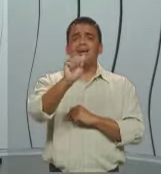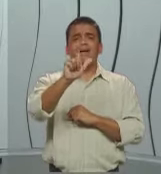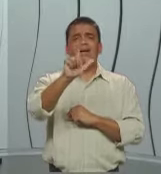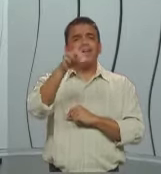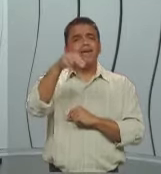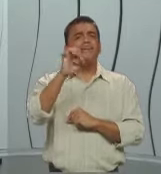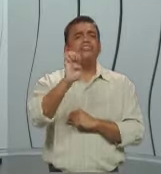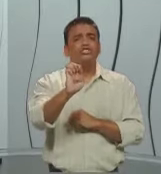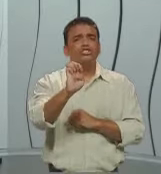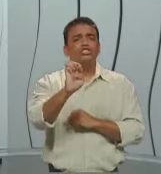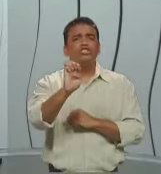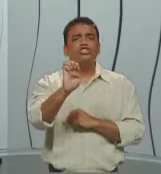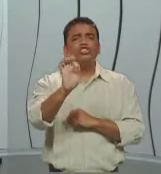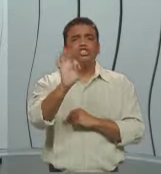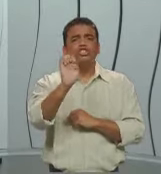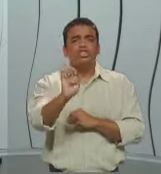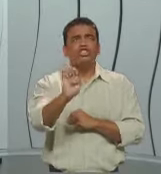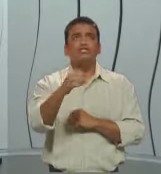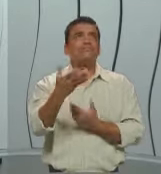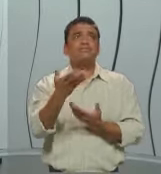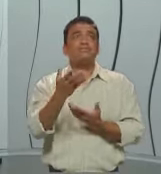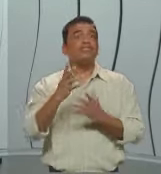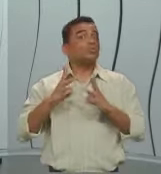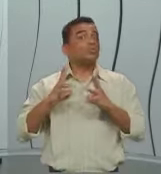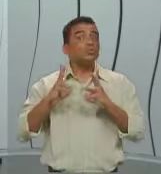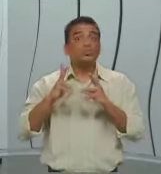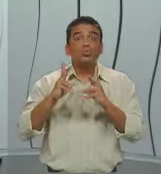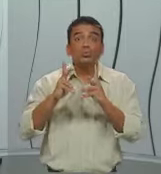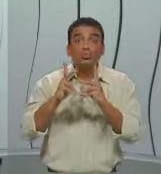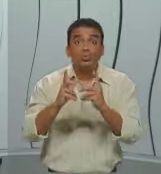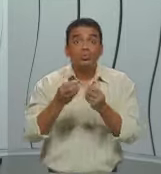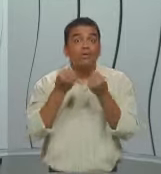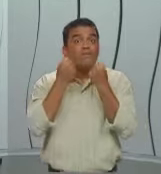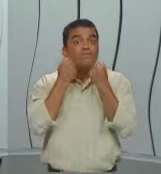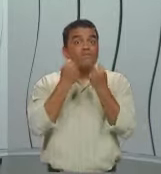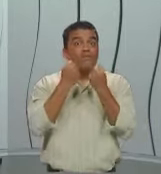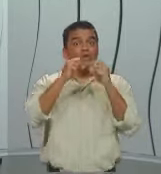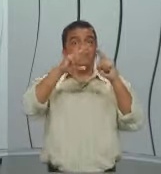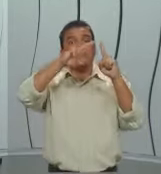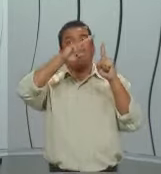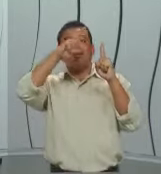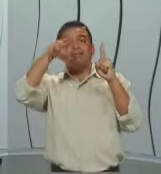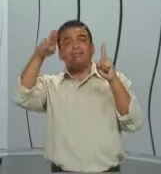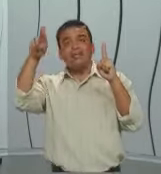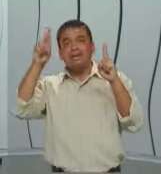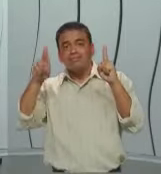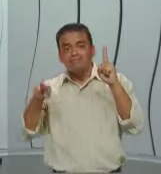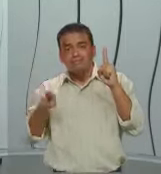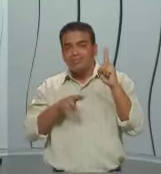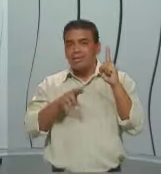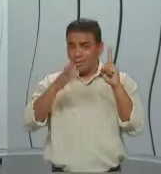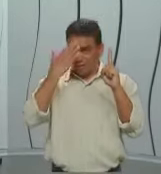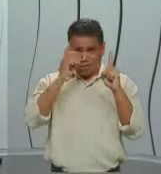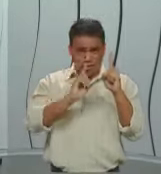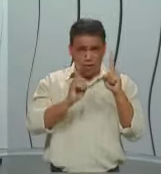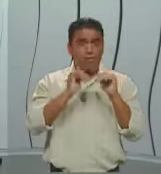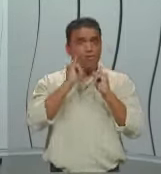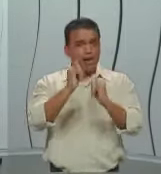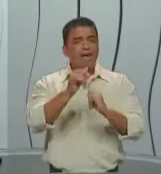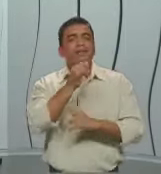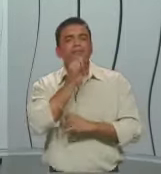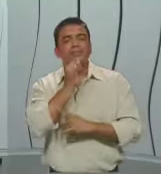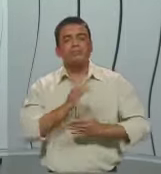mesma função de todas as resistências do meu circuito. Se você ainda não entendeu a ideia, vou te dar um outro exemplo.